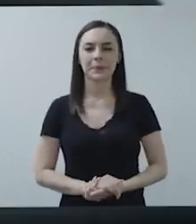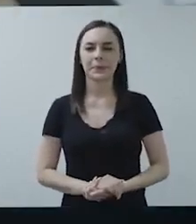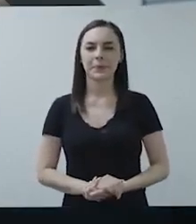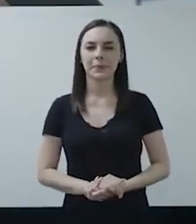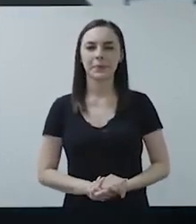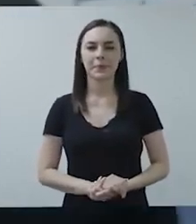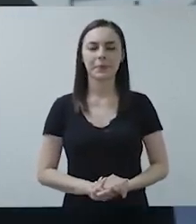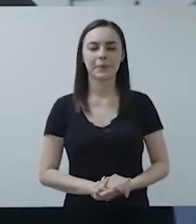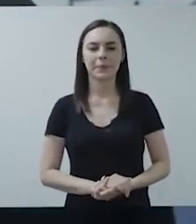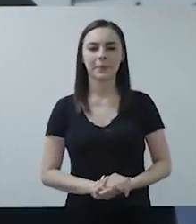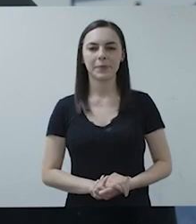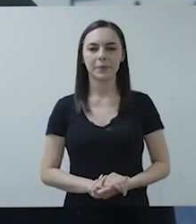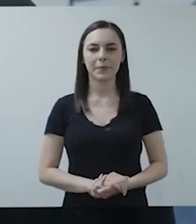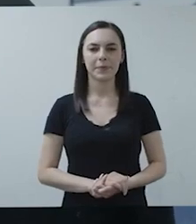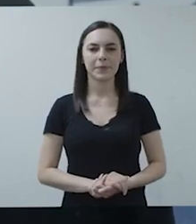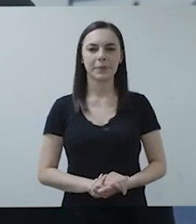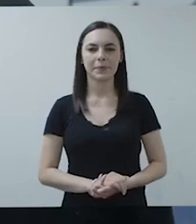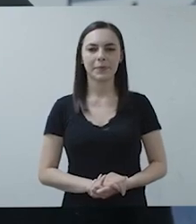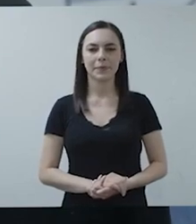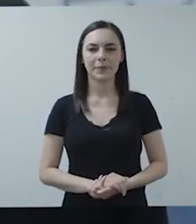E aí?